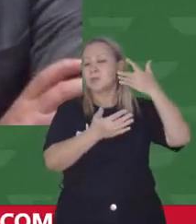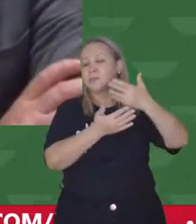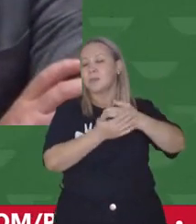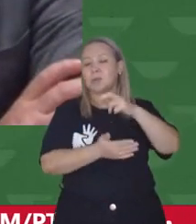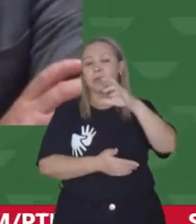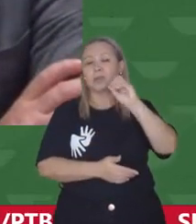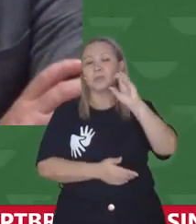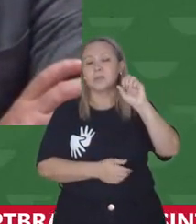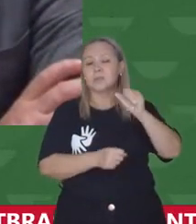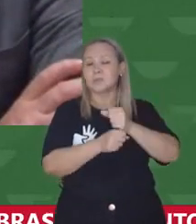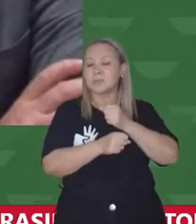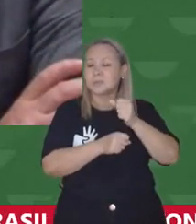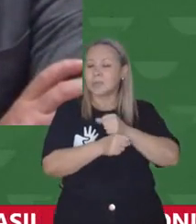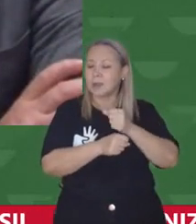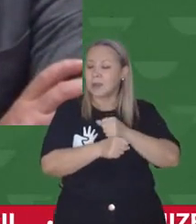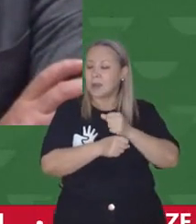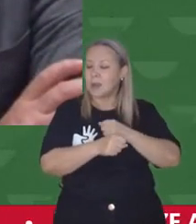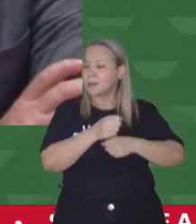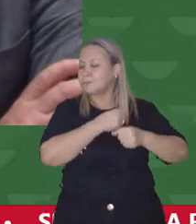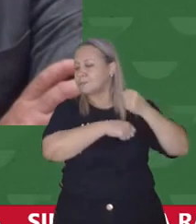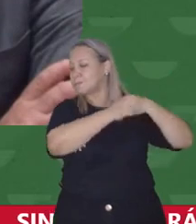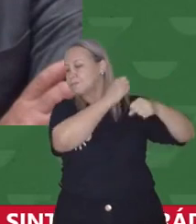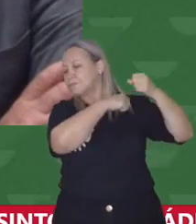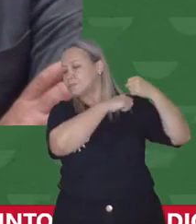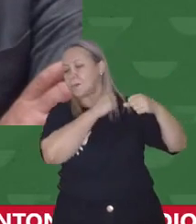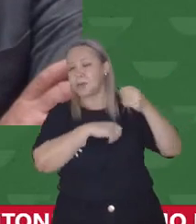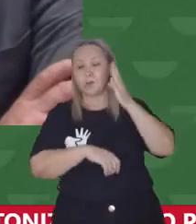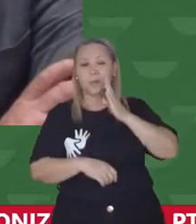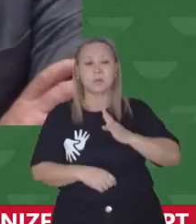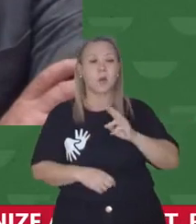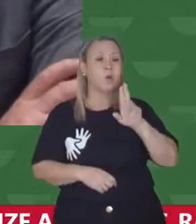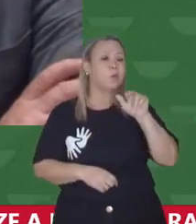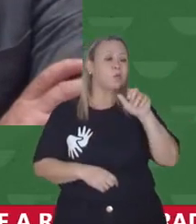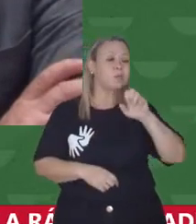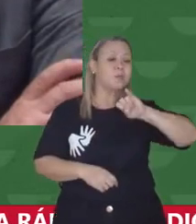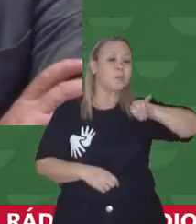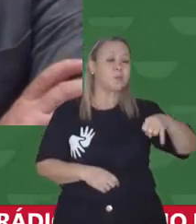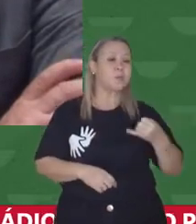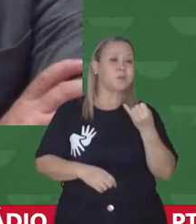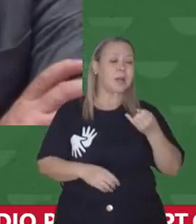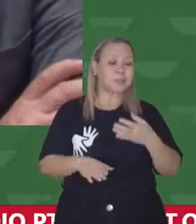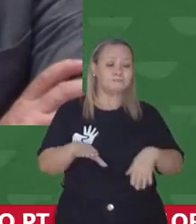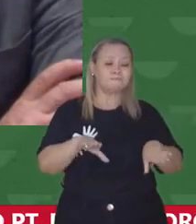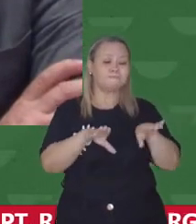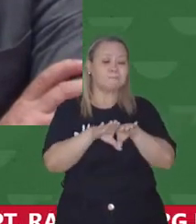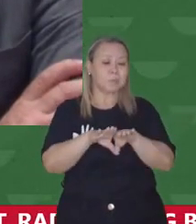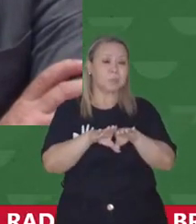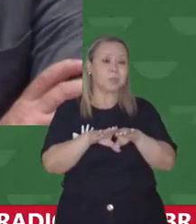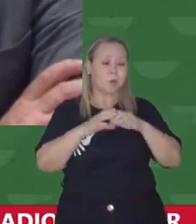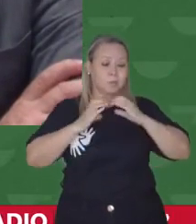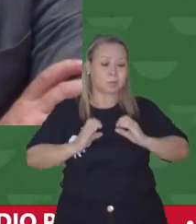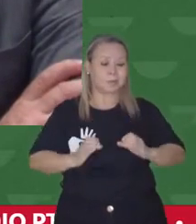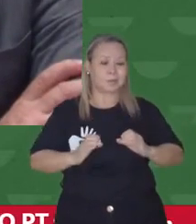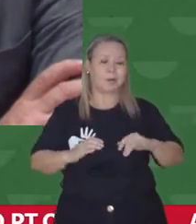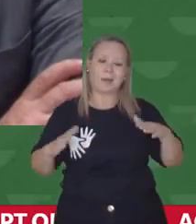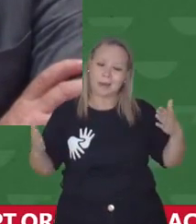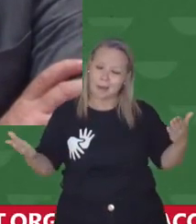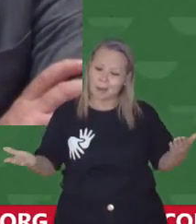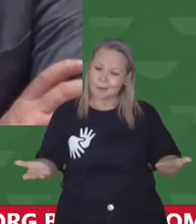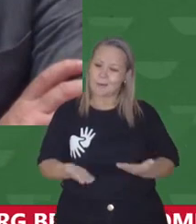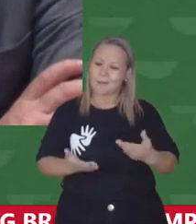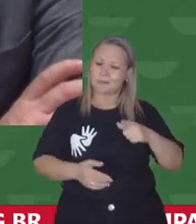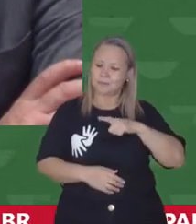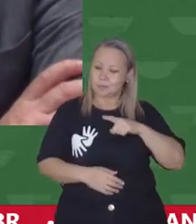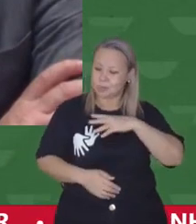no Brasil, nunca tiveram uma oportunidade de se inserir como cidadão, finalmente têm os seus filhos, os